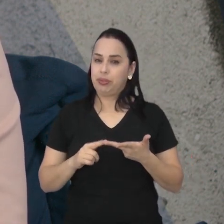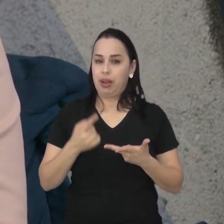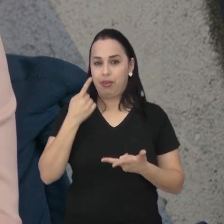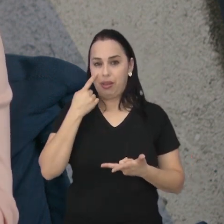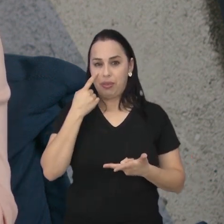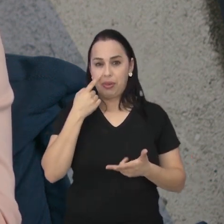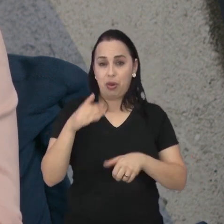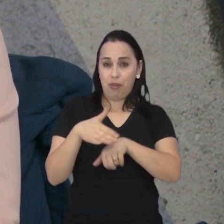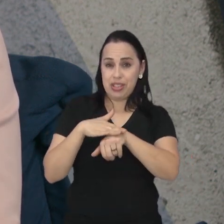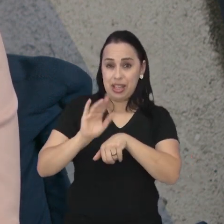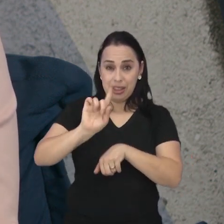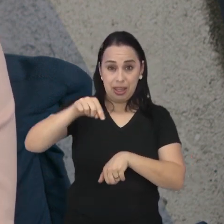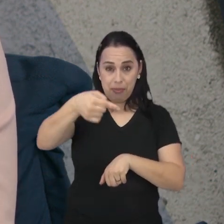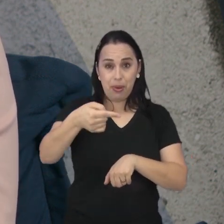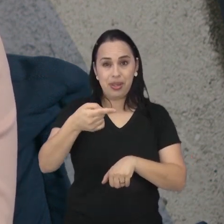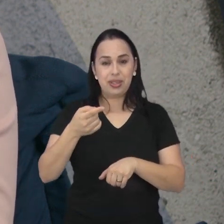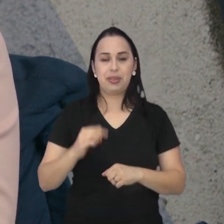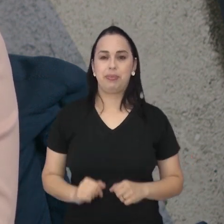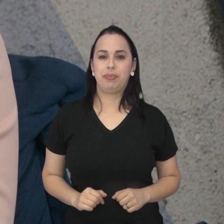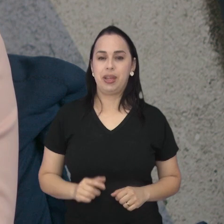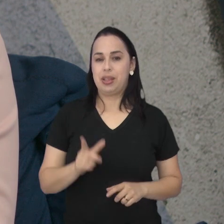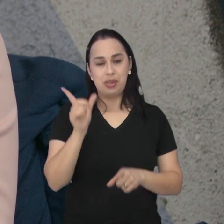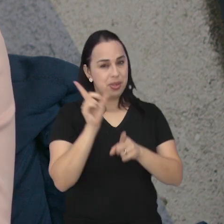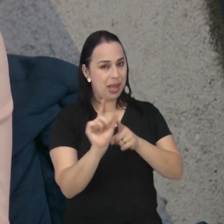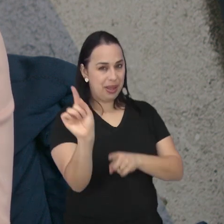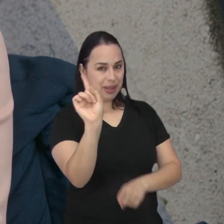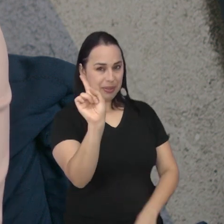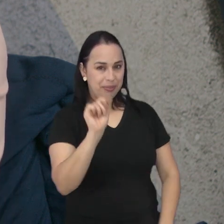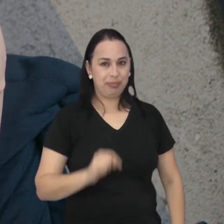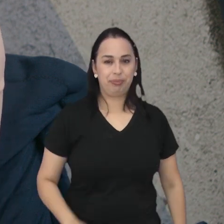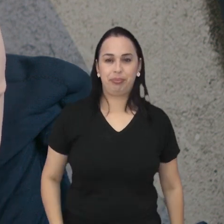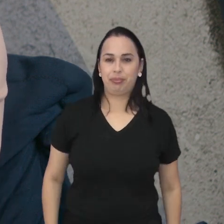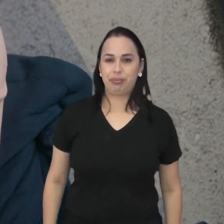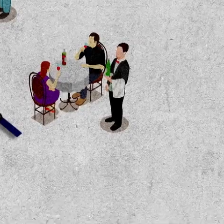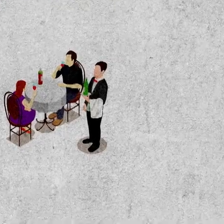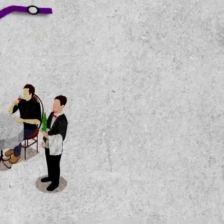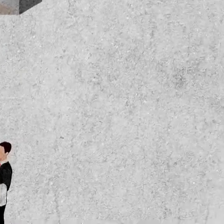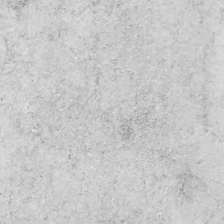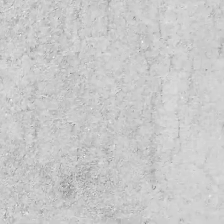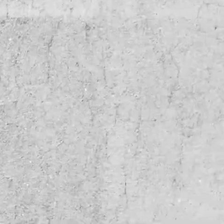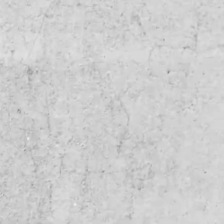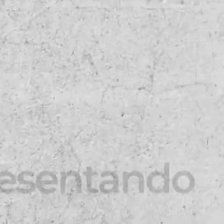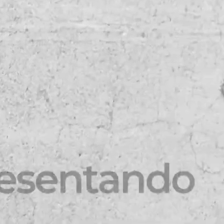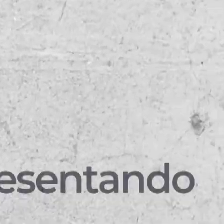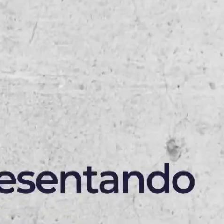ramo? Vamos conversar sobre isso no próximo bloco. Não saia daí.